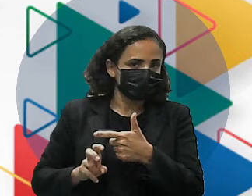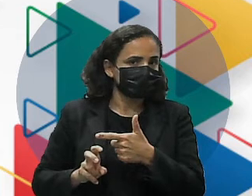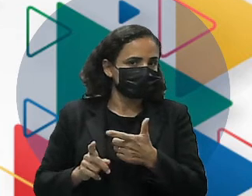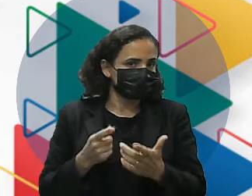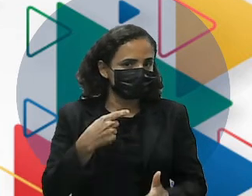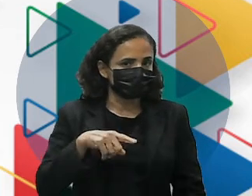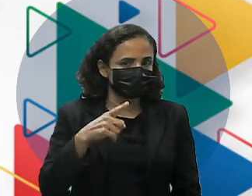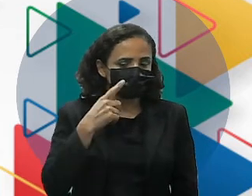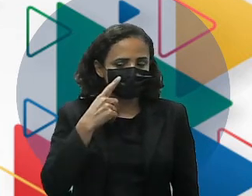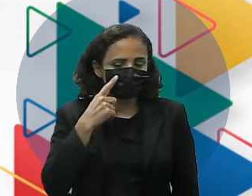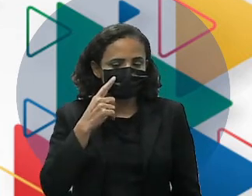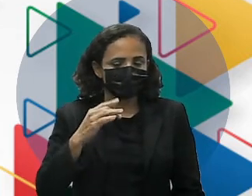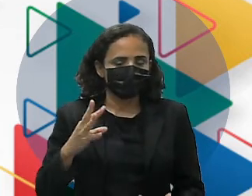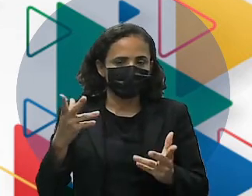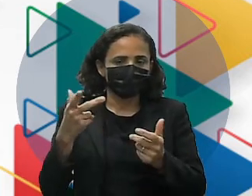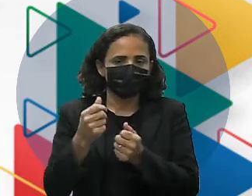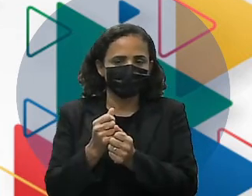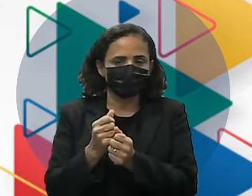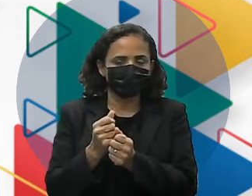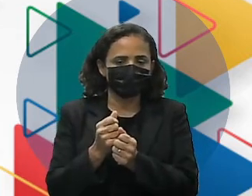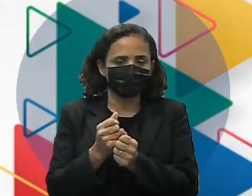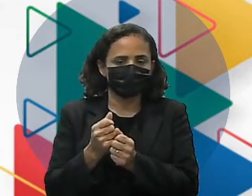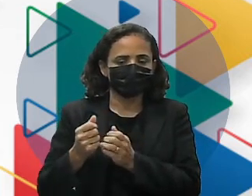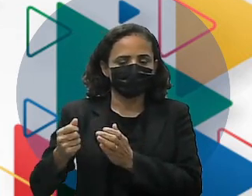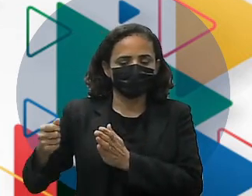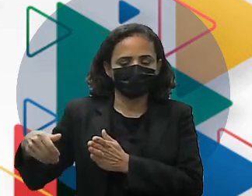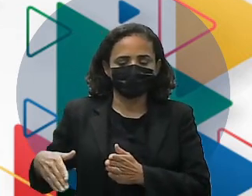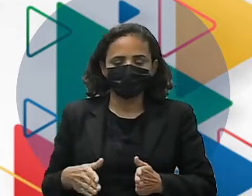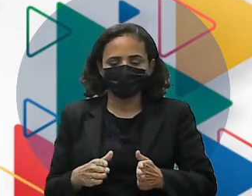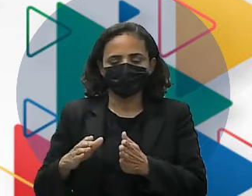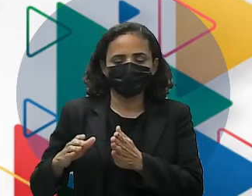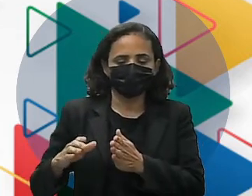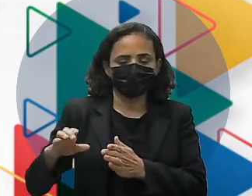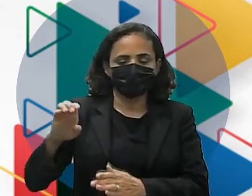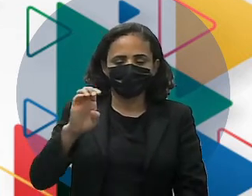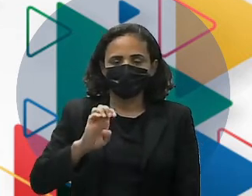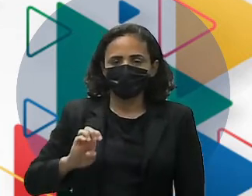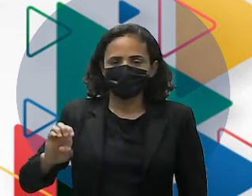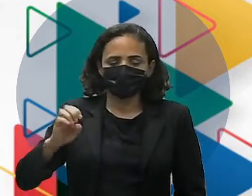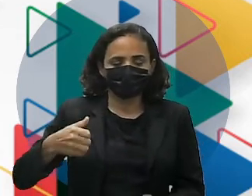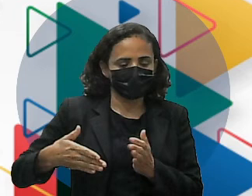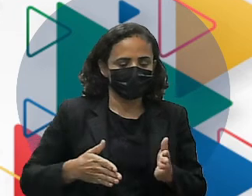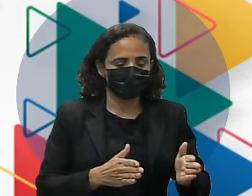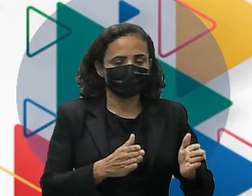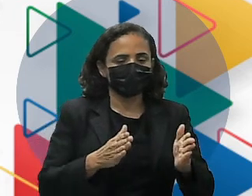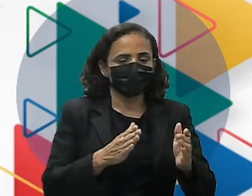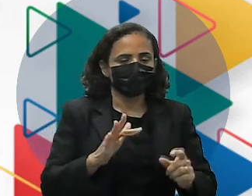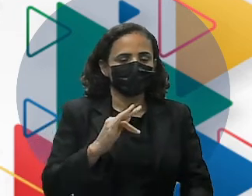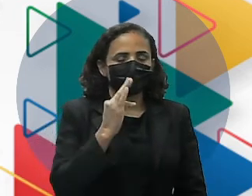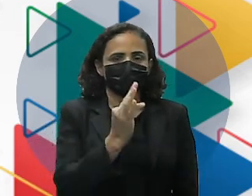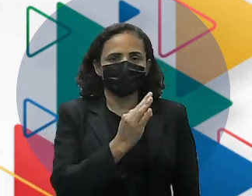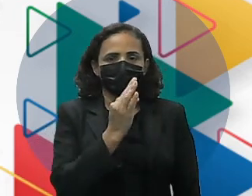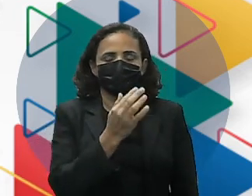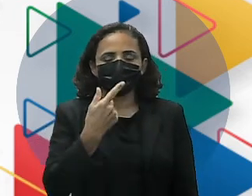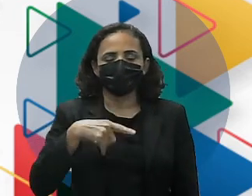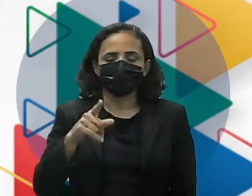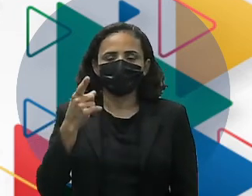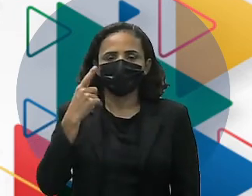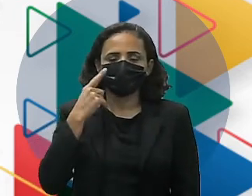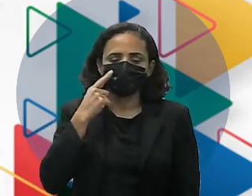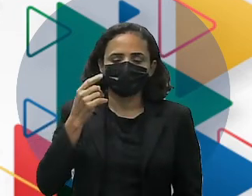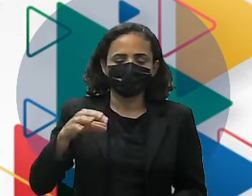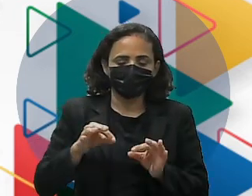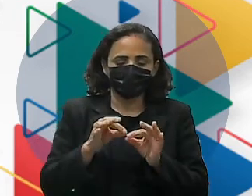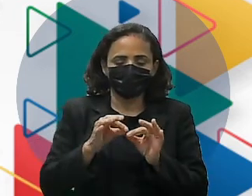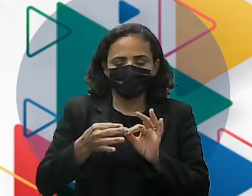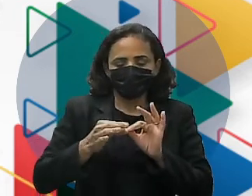representado pela rodovia estadual, e se eu somar isso aqui a 2 quilômetros, eu vou obter todo o